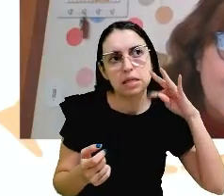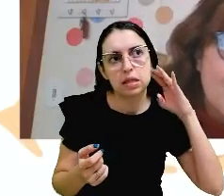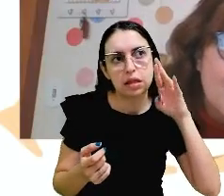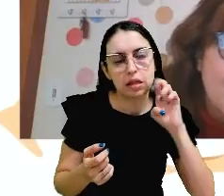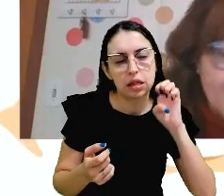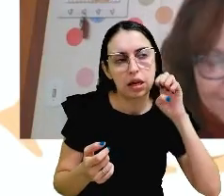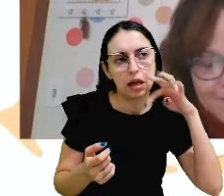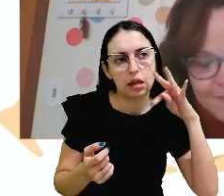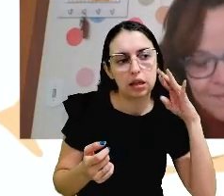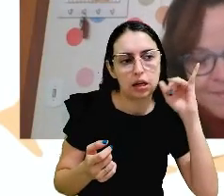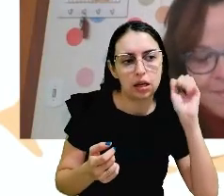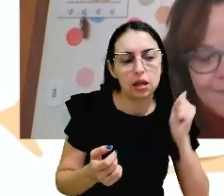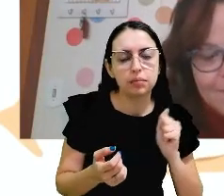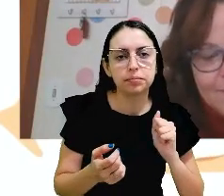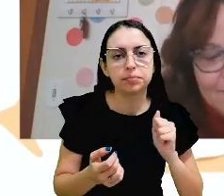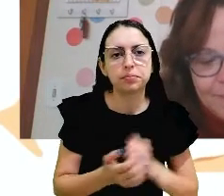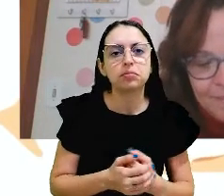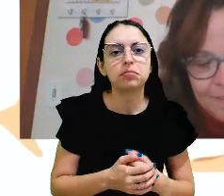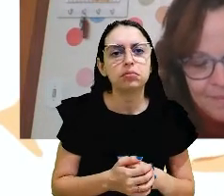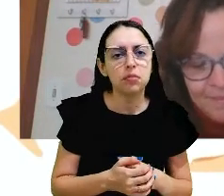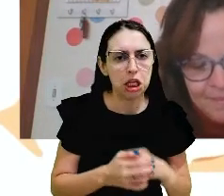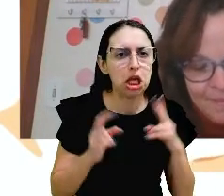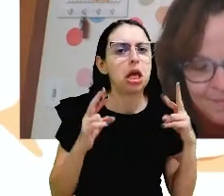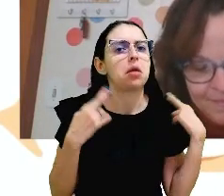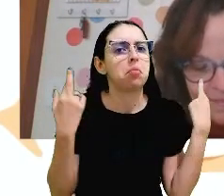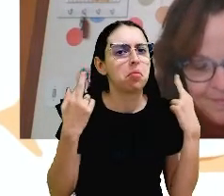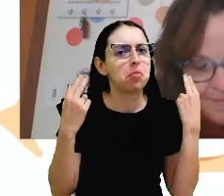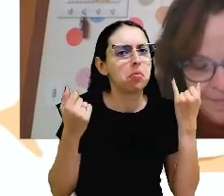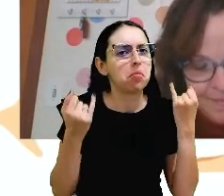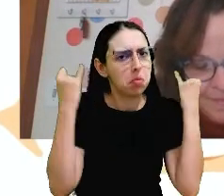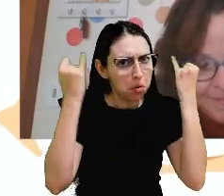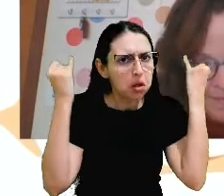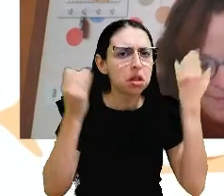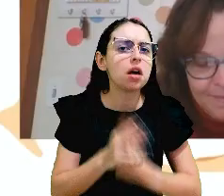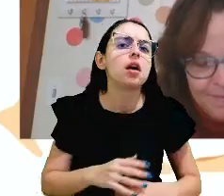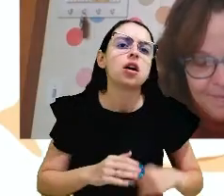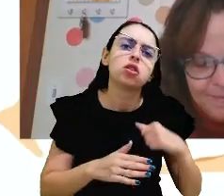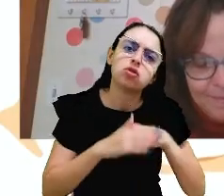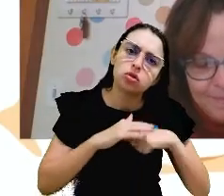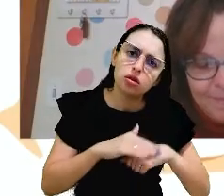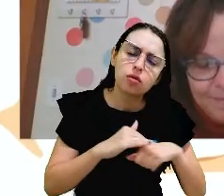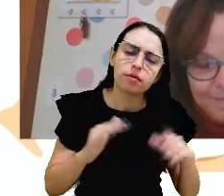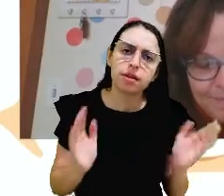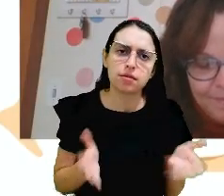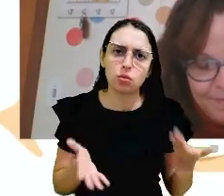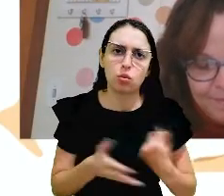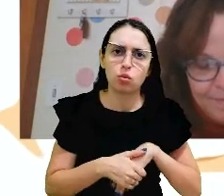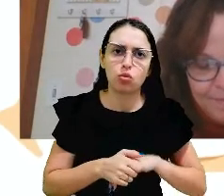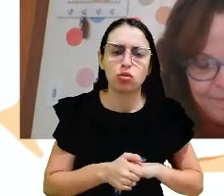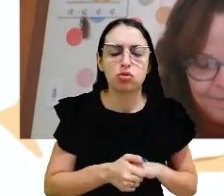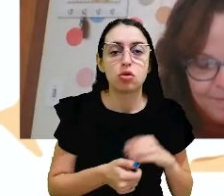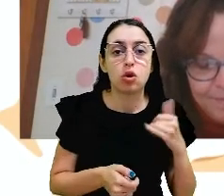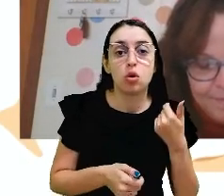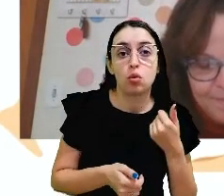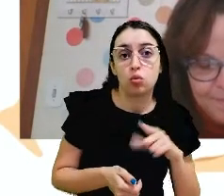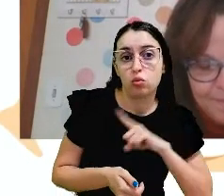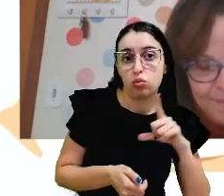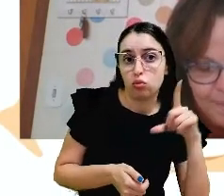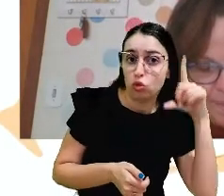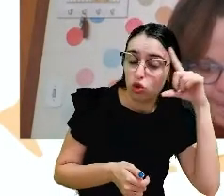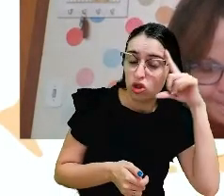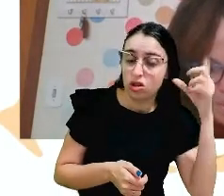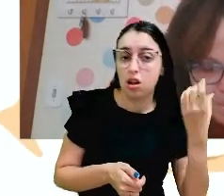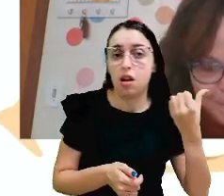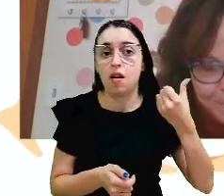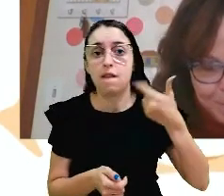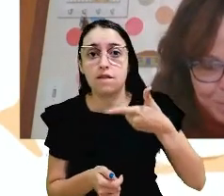Eu acho extremamente relevante, né, significativo essa conversa acontecer aqui hoje, né, no dia 28 de maio,